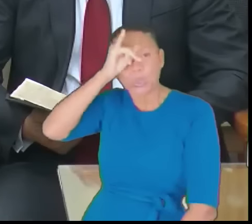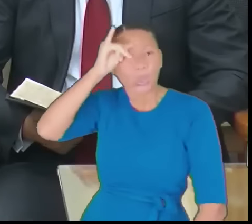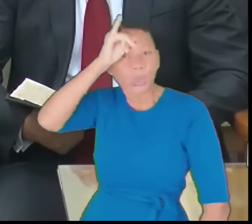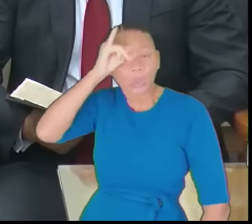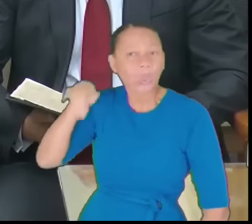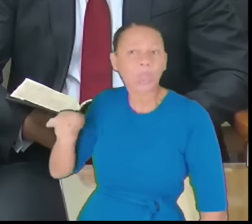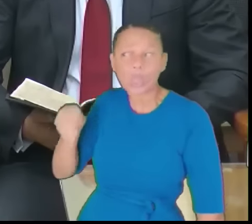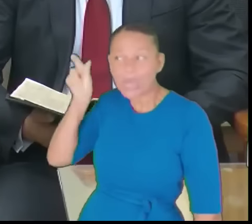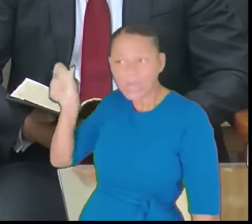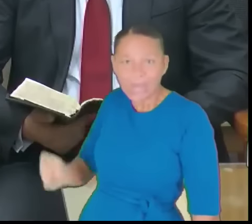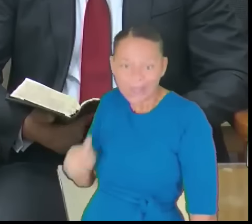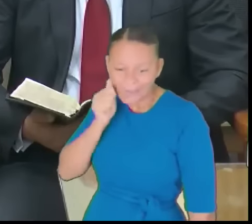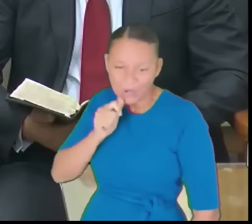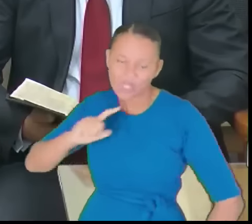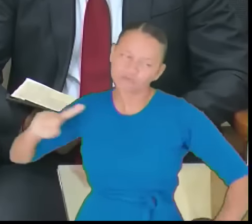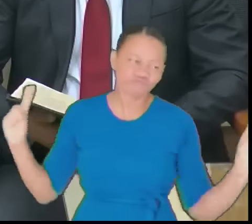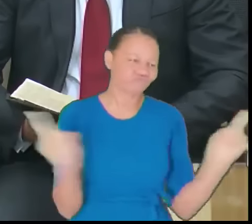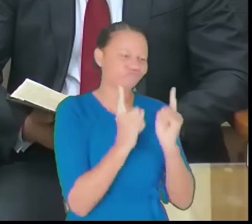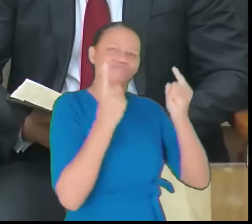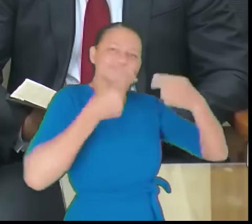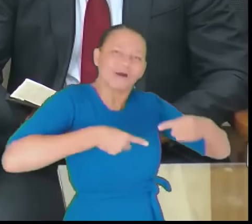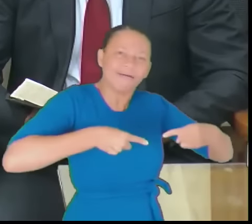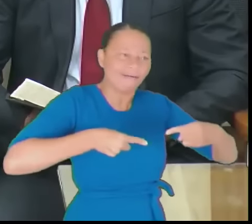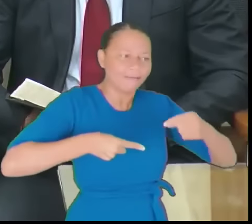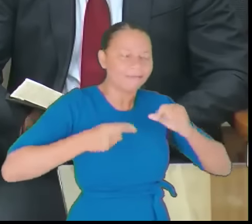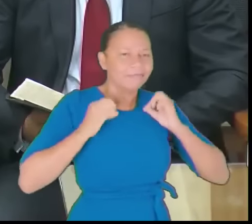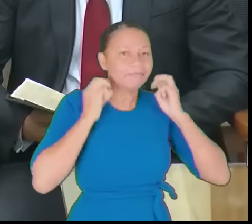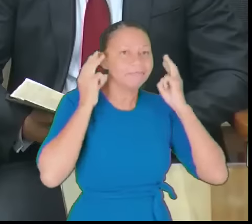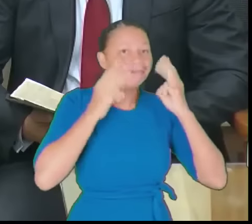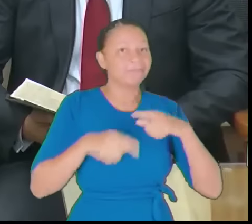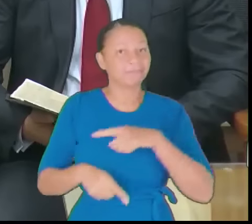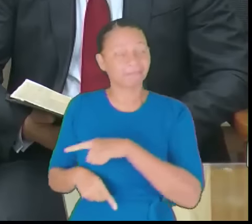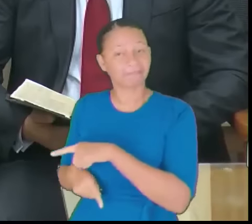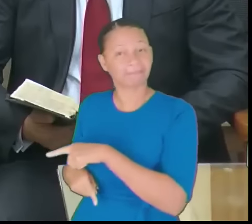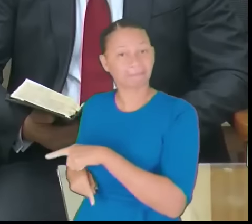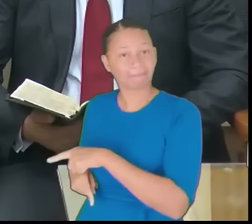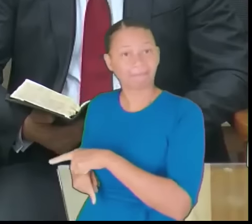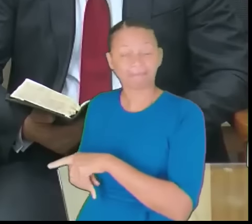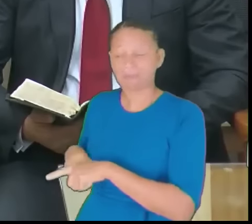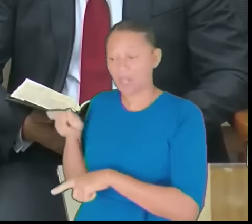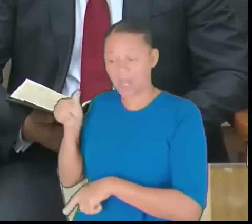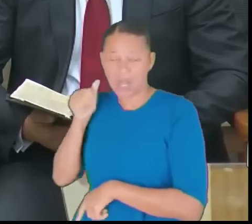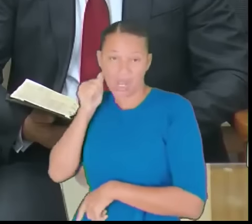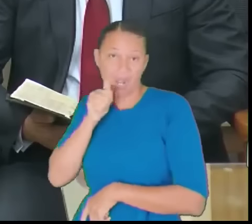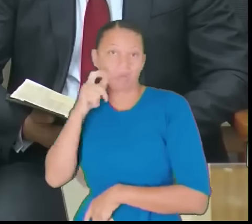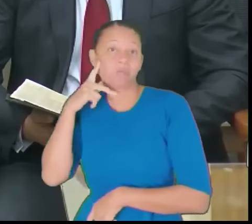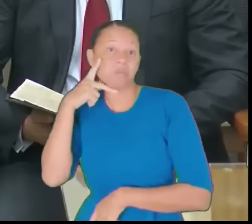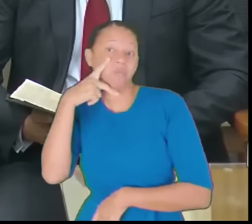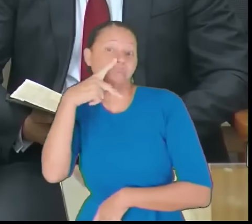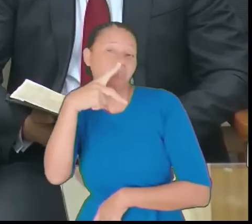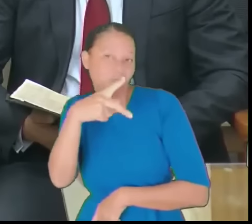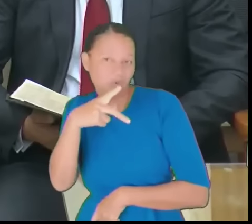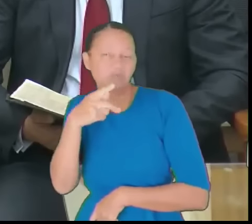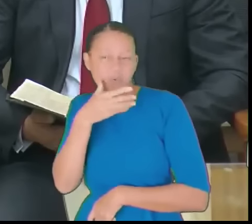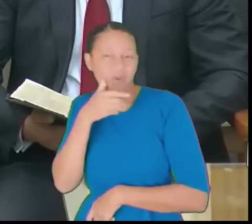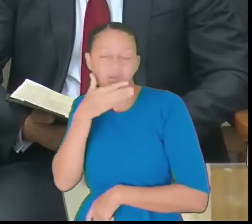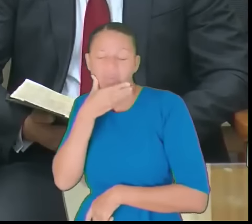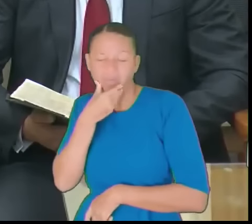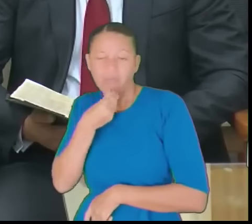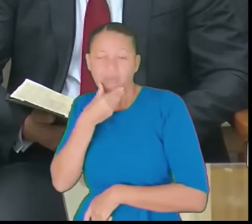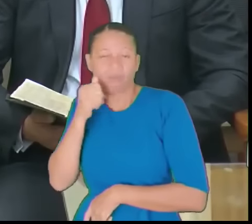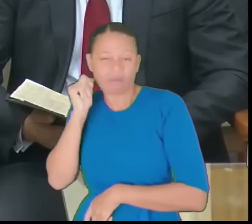quis enfrentar Moisés. Porque ela era profeta. Ela era profetisa. Quando Moisés nasceu,